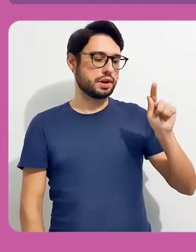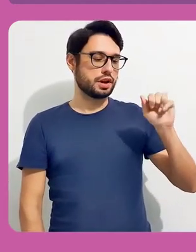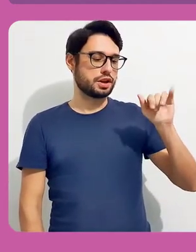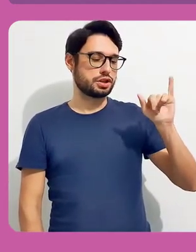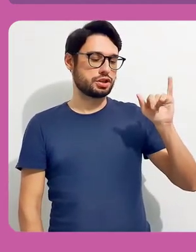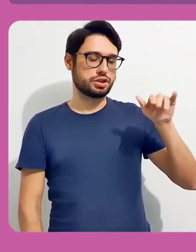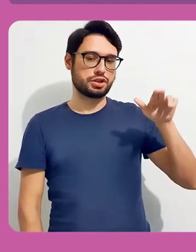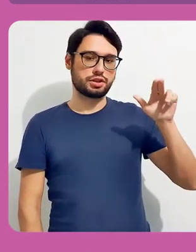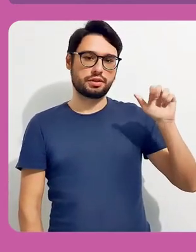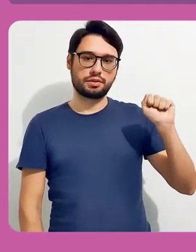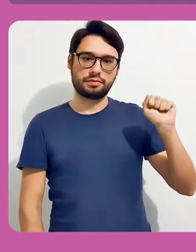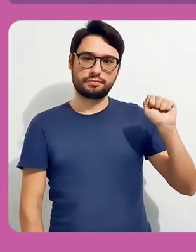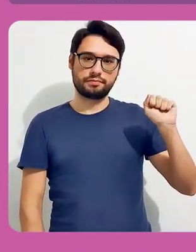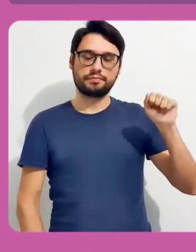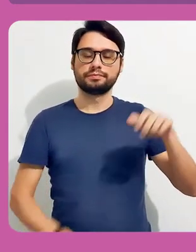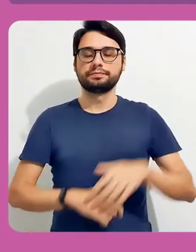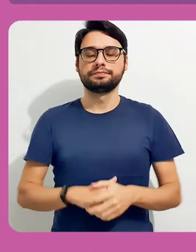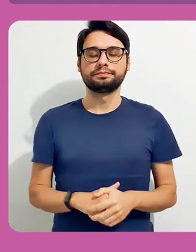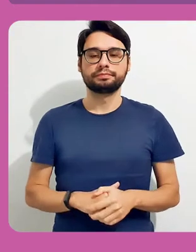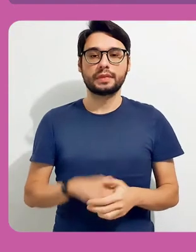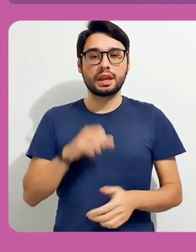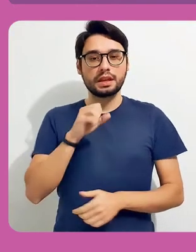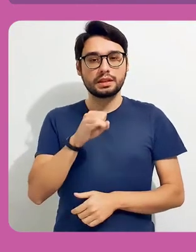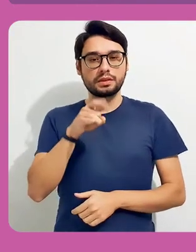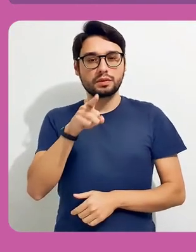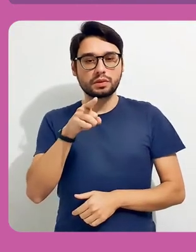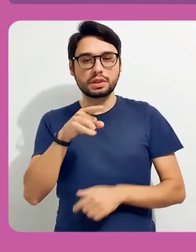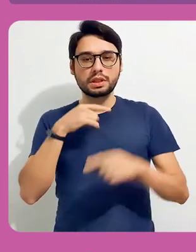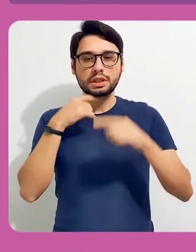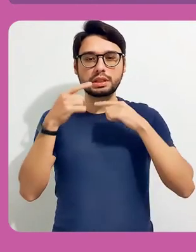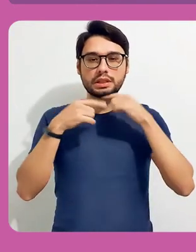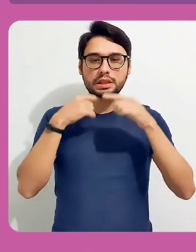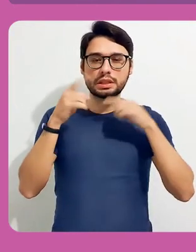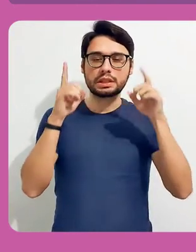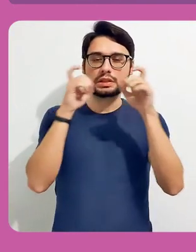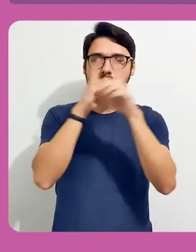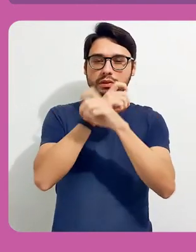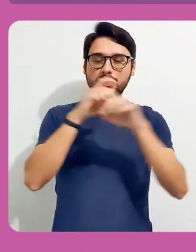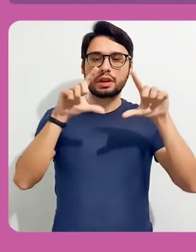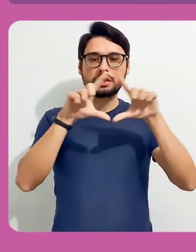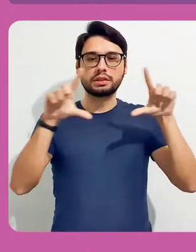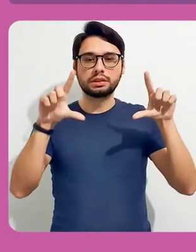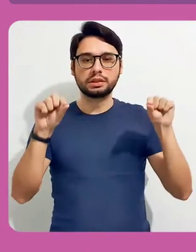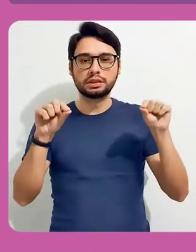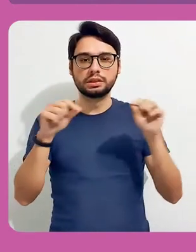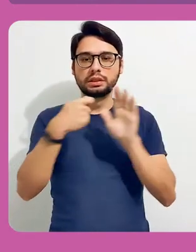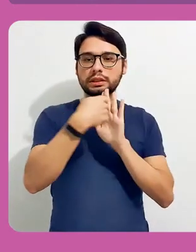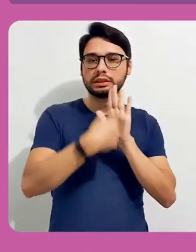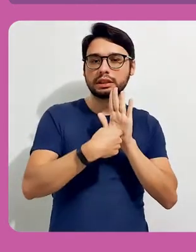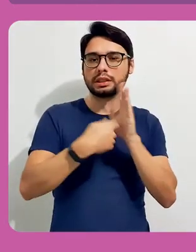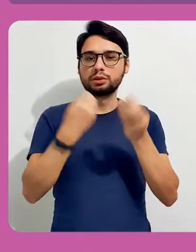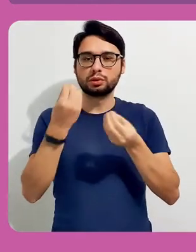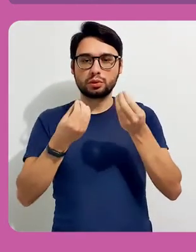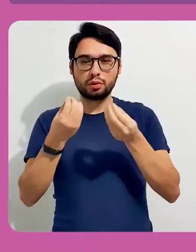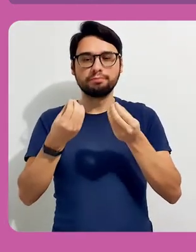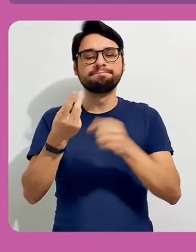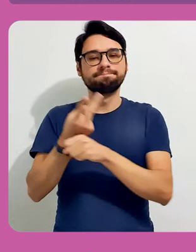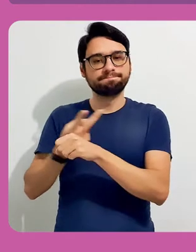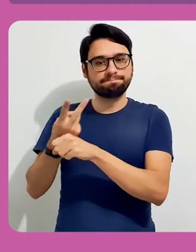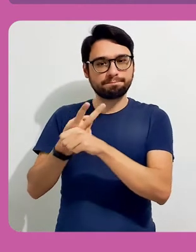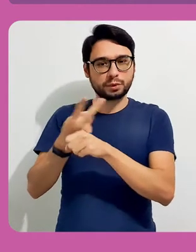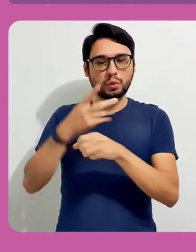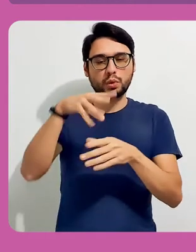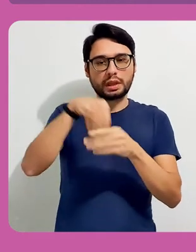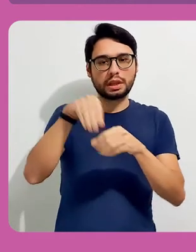nosso curso alguns vídeos sobre esse editor. Bom, lembre-se que a gente precisa estar